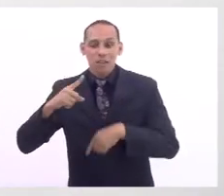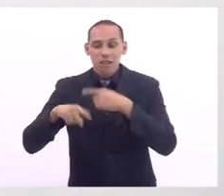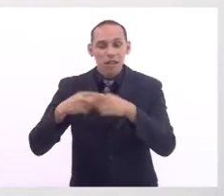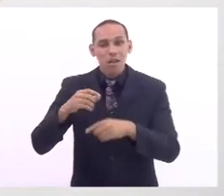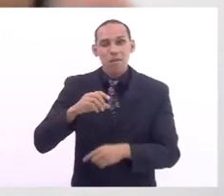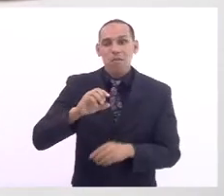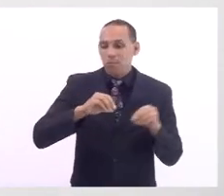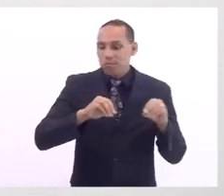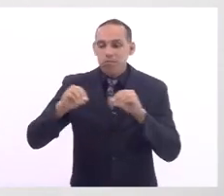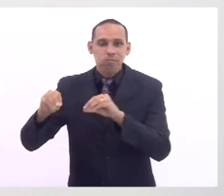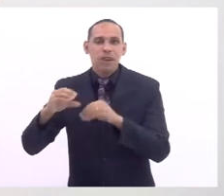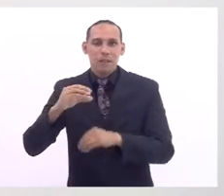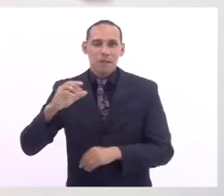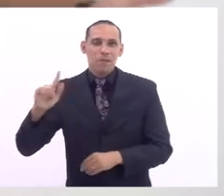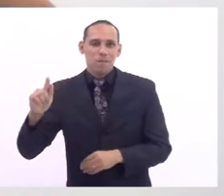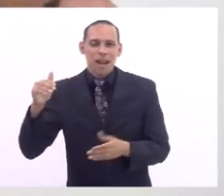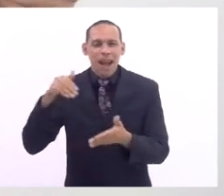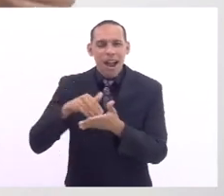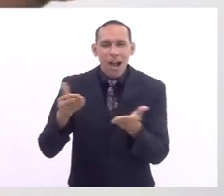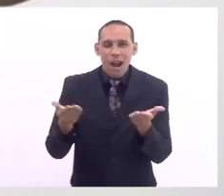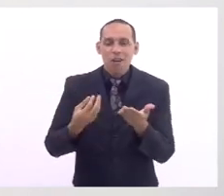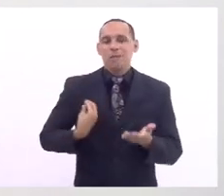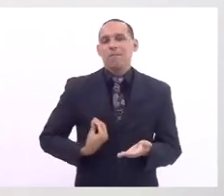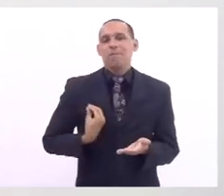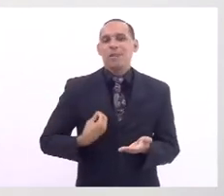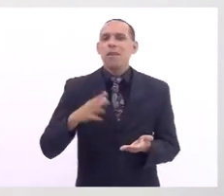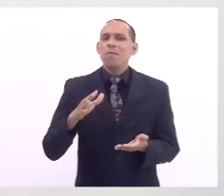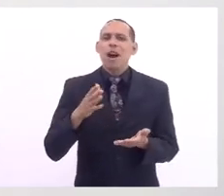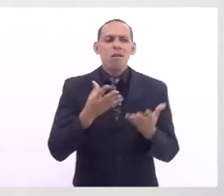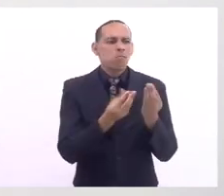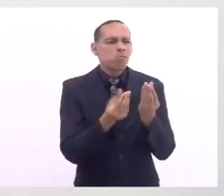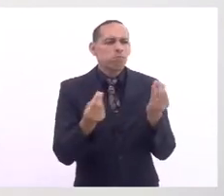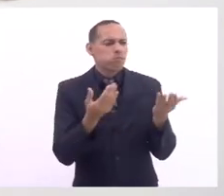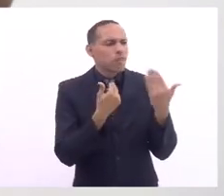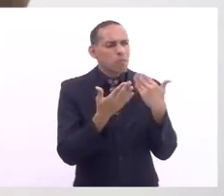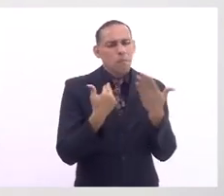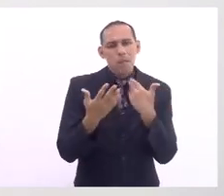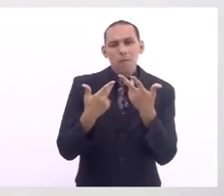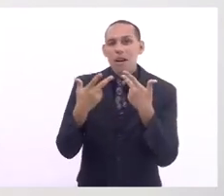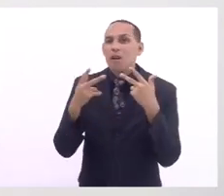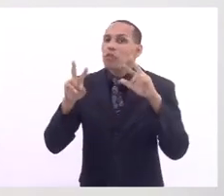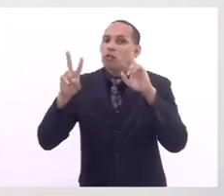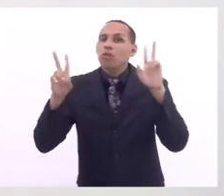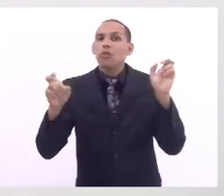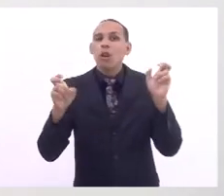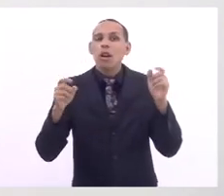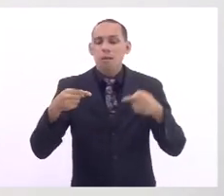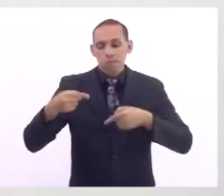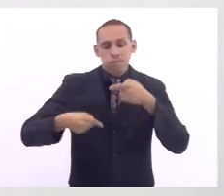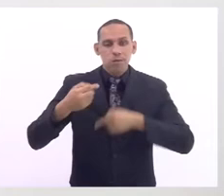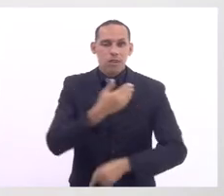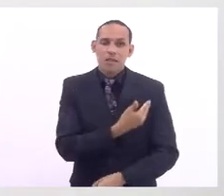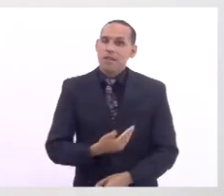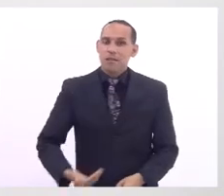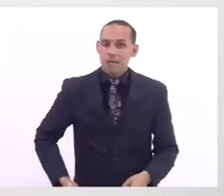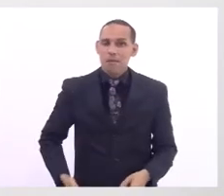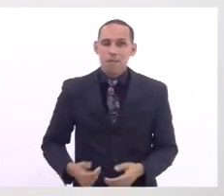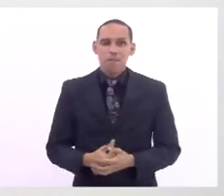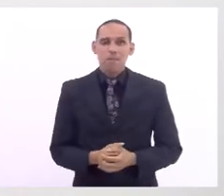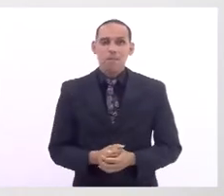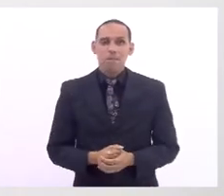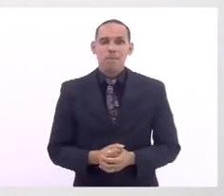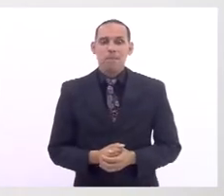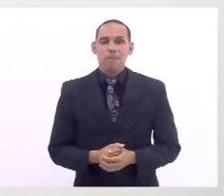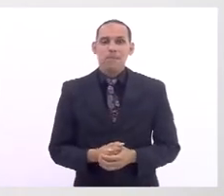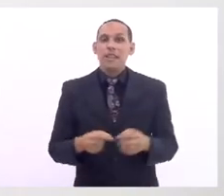hoje E aí encontrar uma galera conversando mais já é exatamente políticas públicas a partir do